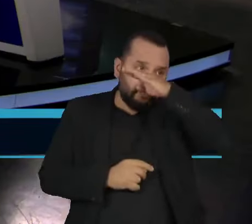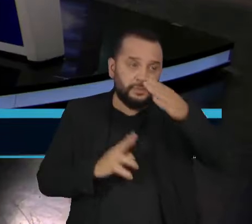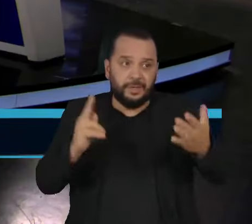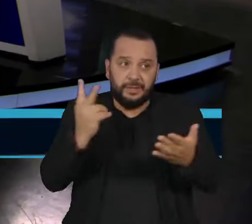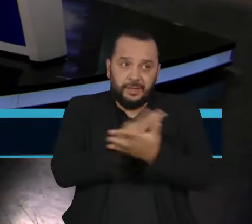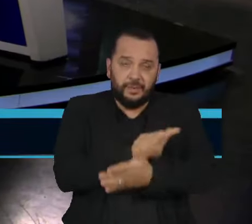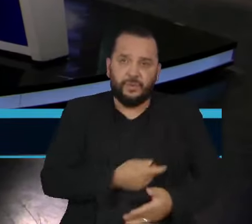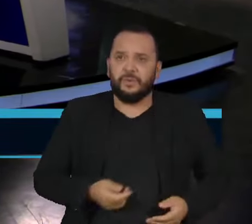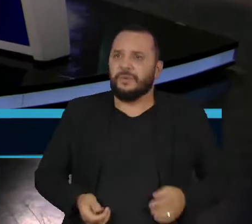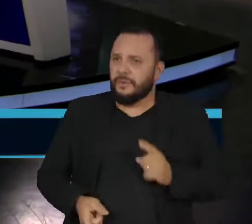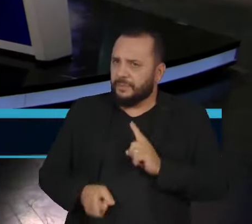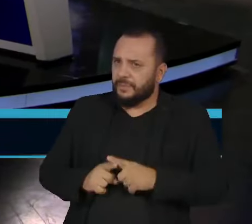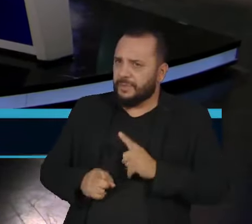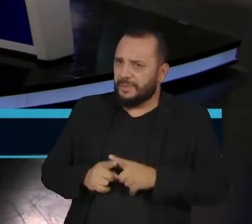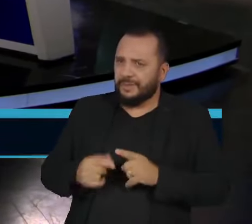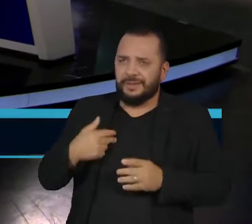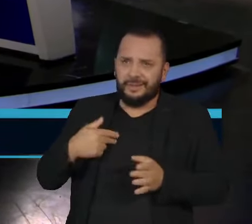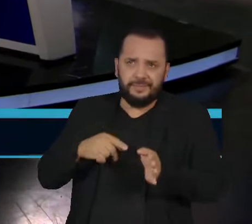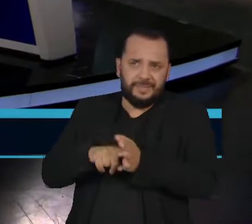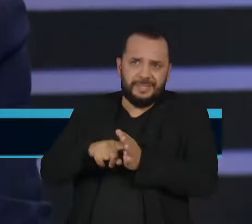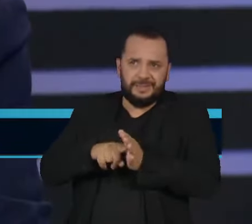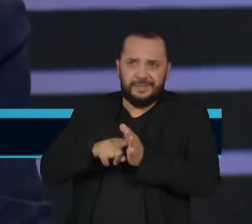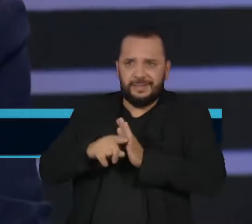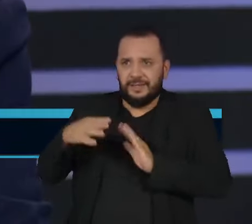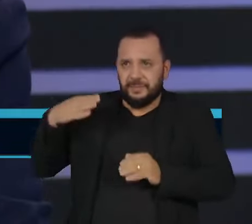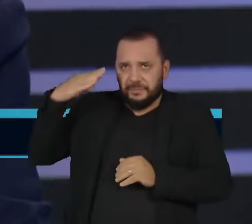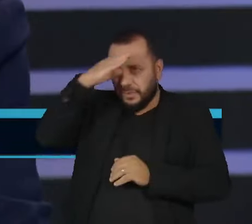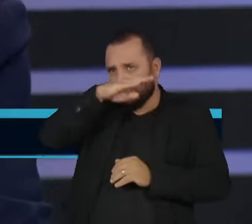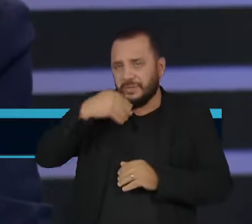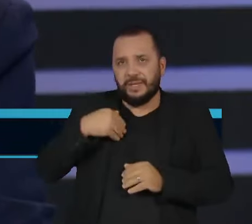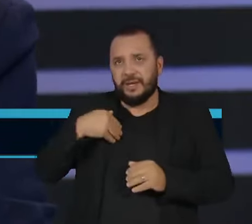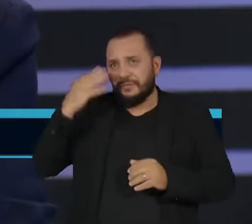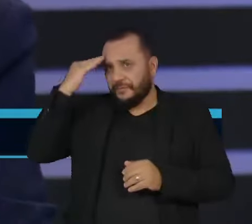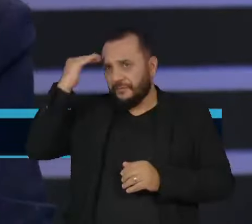também porque os índices do Bolsonaro na cidade de São Paulo e de popularidade não são dos melhores, né?